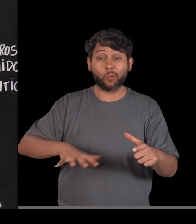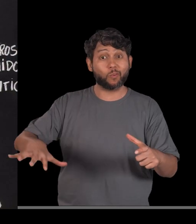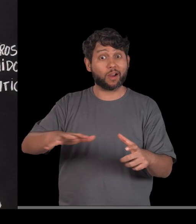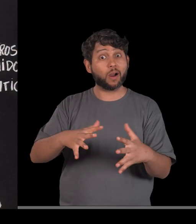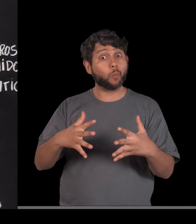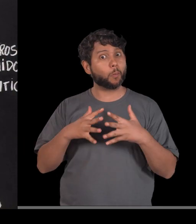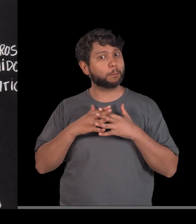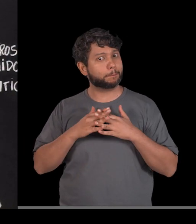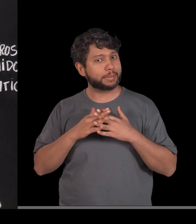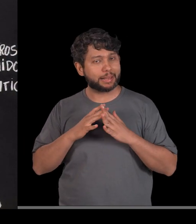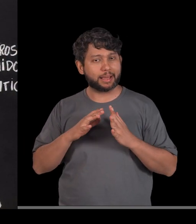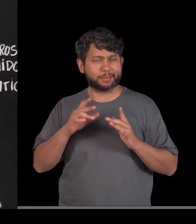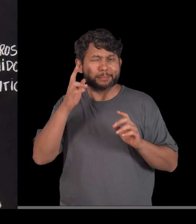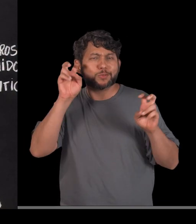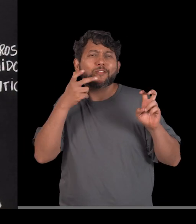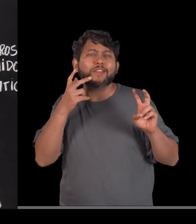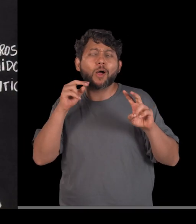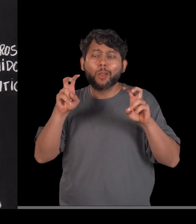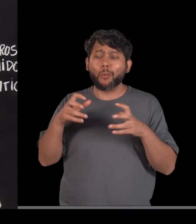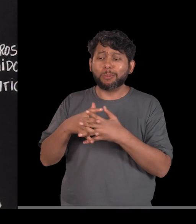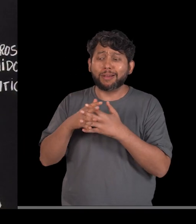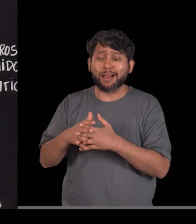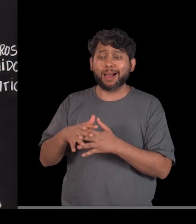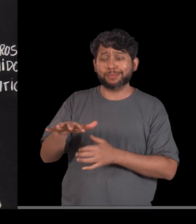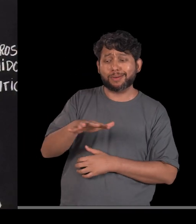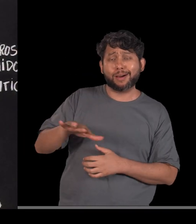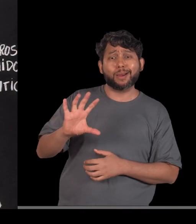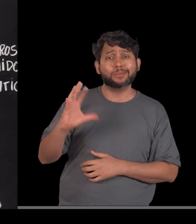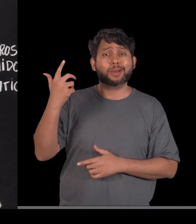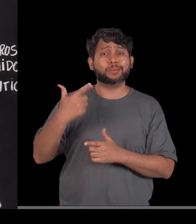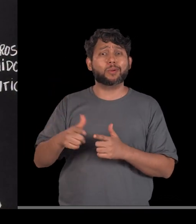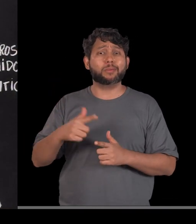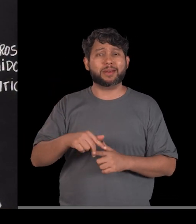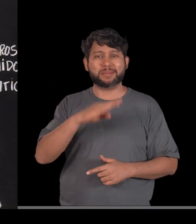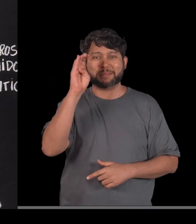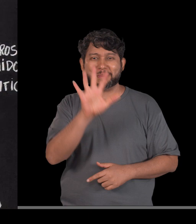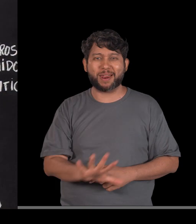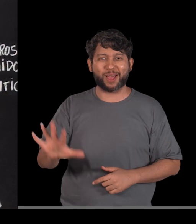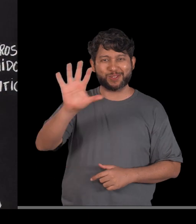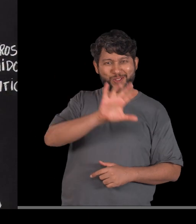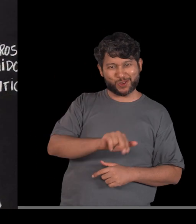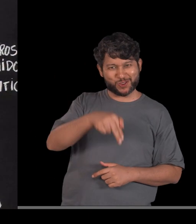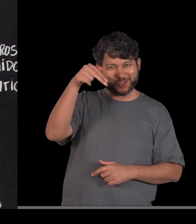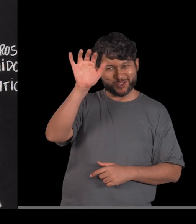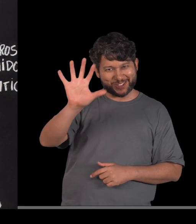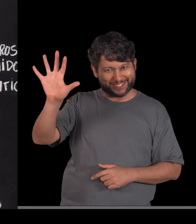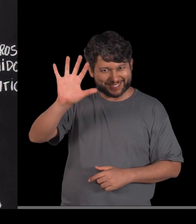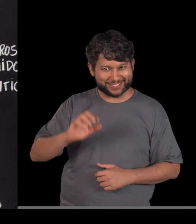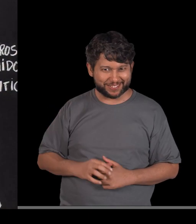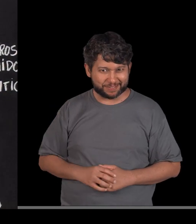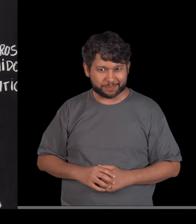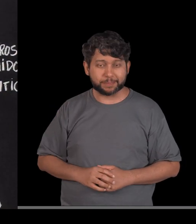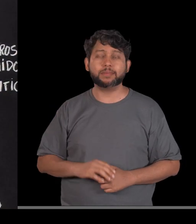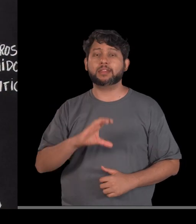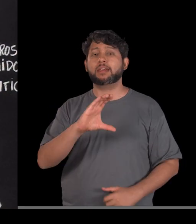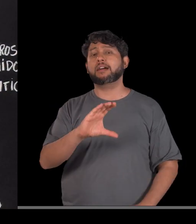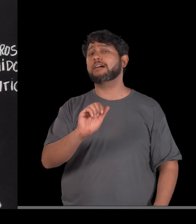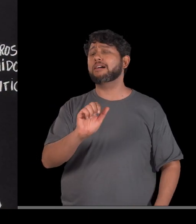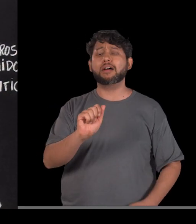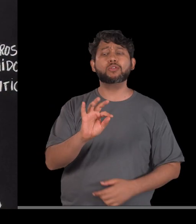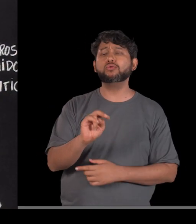região complicada de se trabalhar por conta dos problemas que se geram na região Nordeste. A caatinga, ela